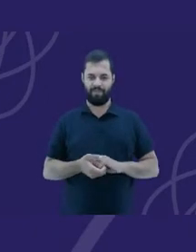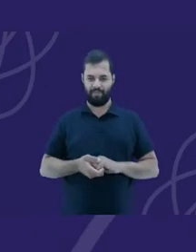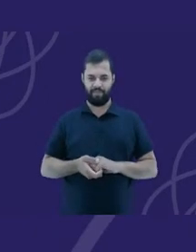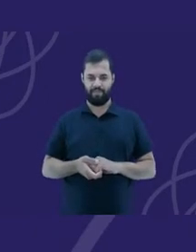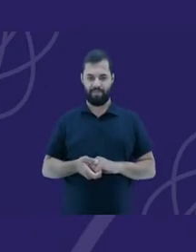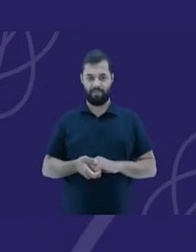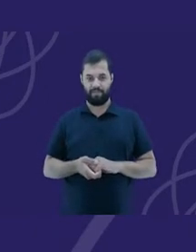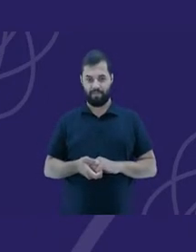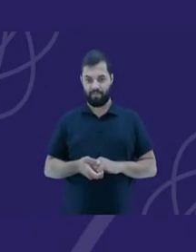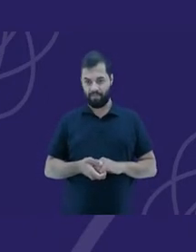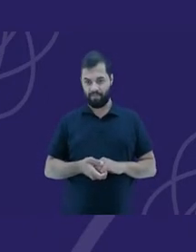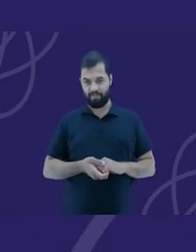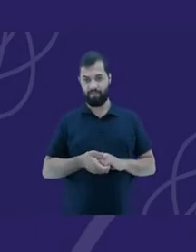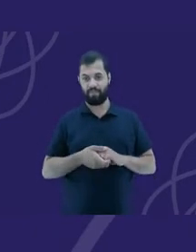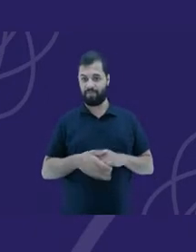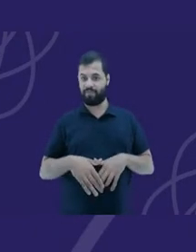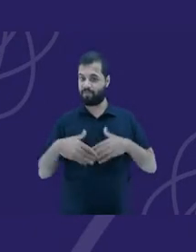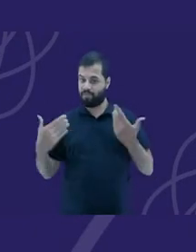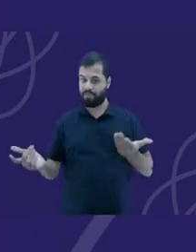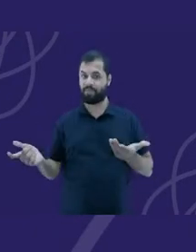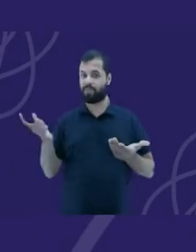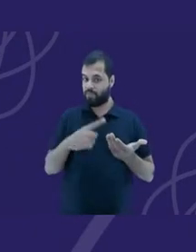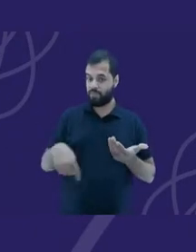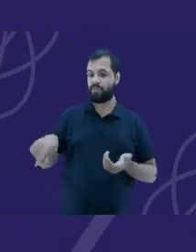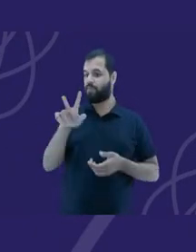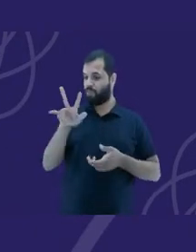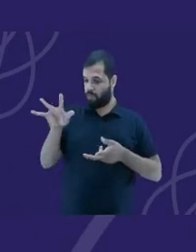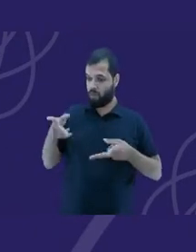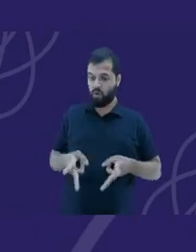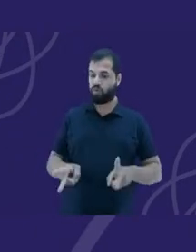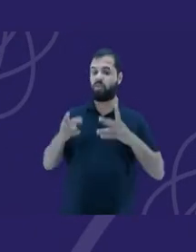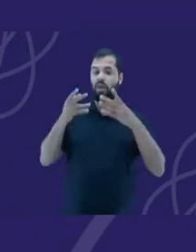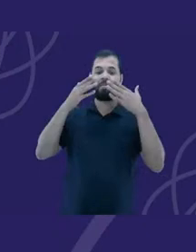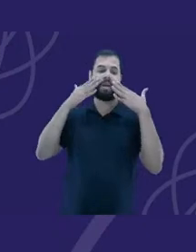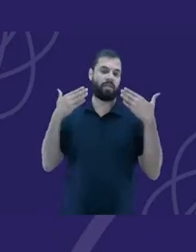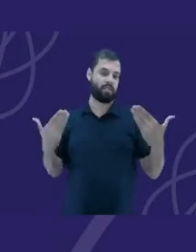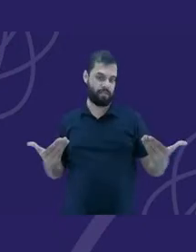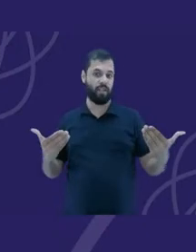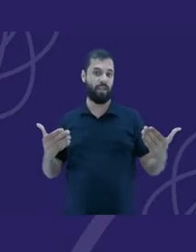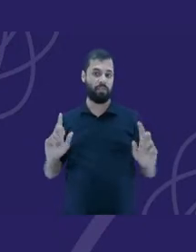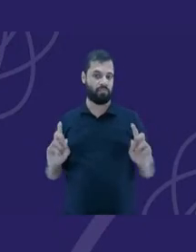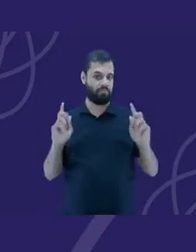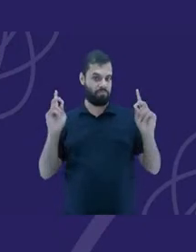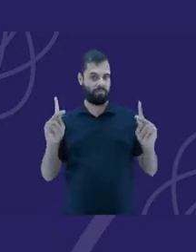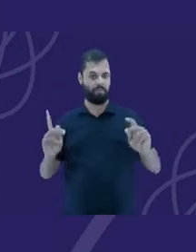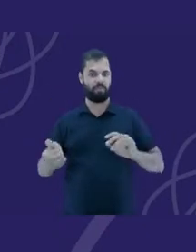aí, vamos lá, Alan. O que você vai mandar?